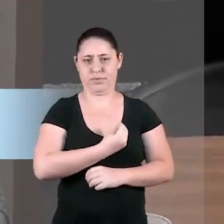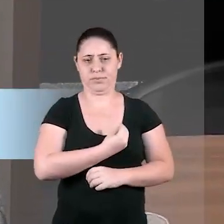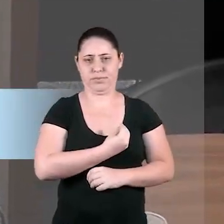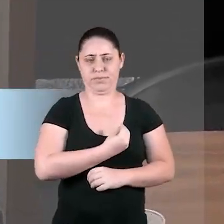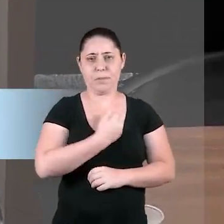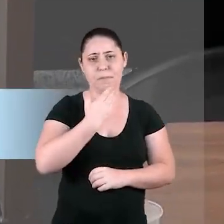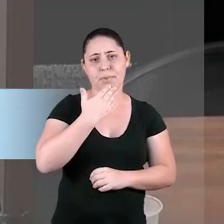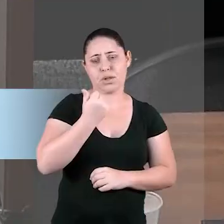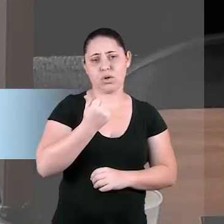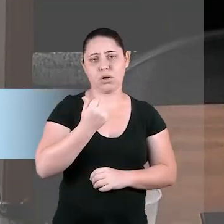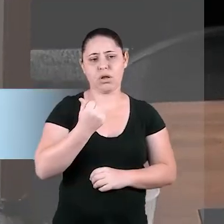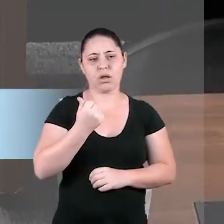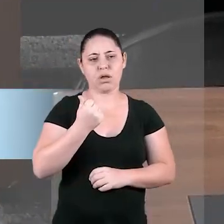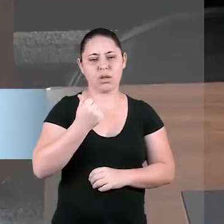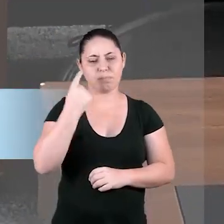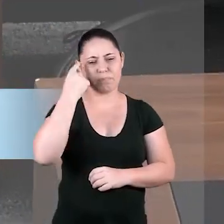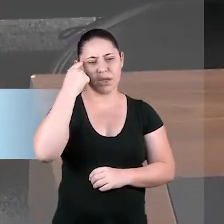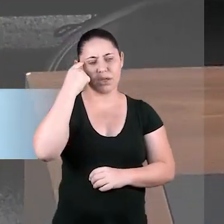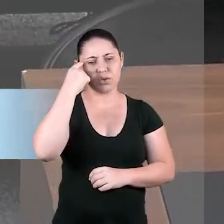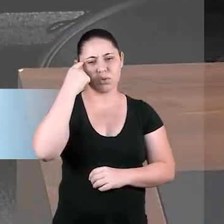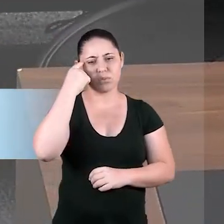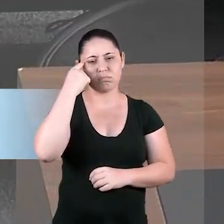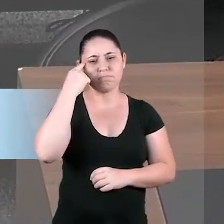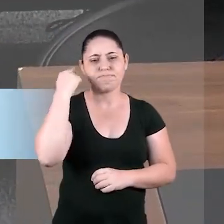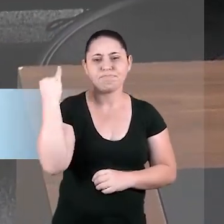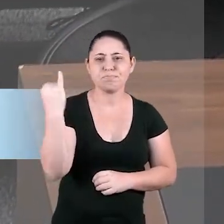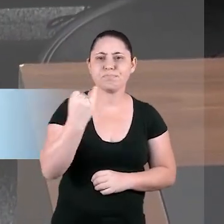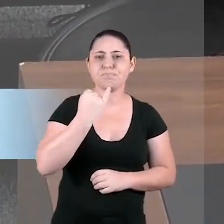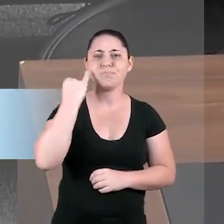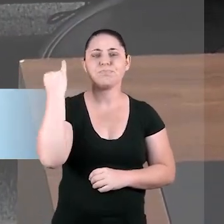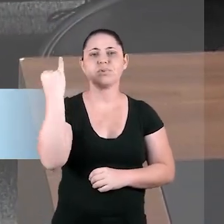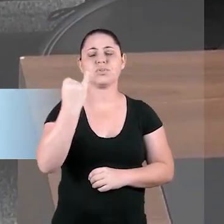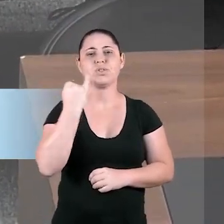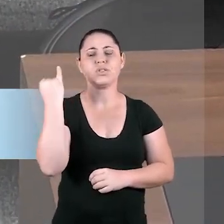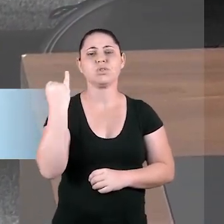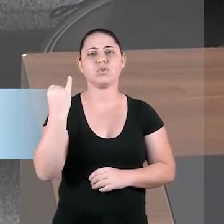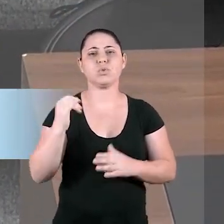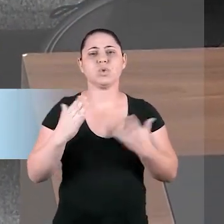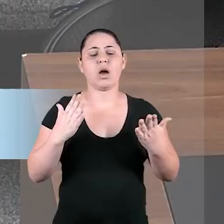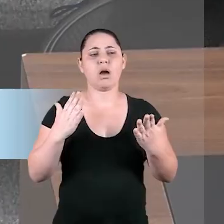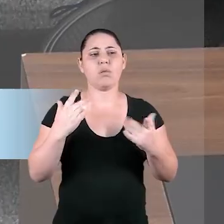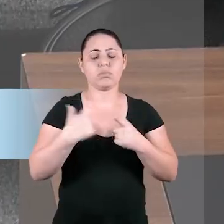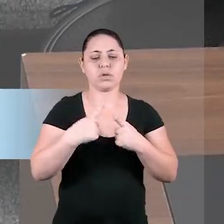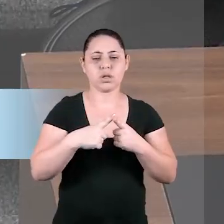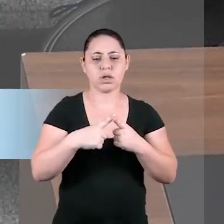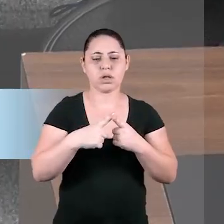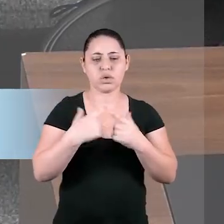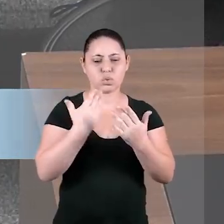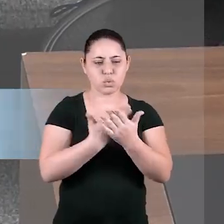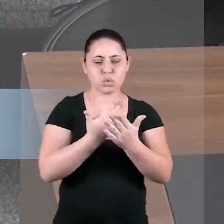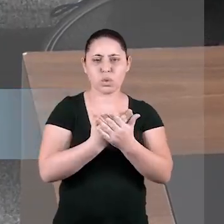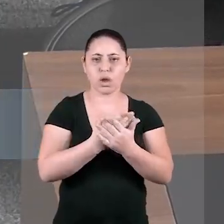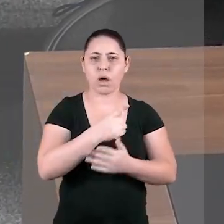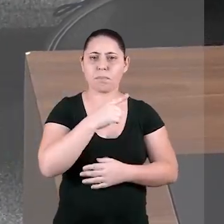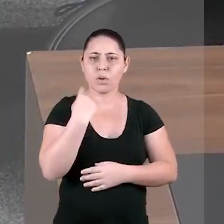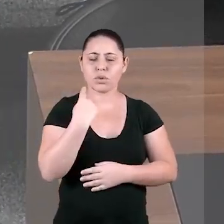vida. E esse que eu acho que é o principal, que eu falo... quando a gente começa a estudar sobre a morte, a gente começa a ver